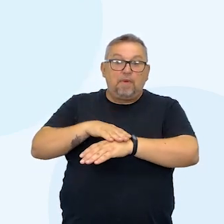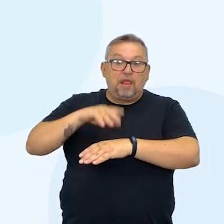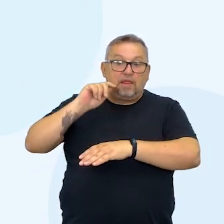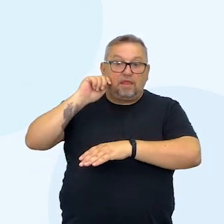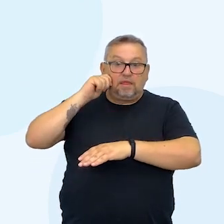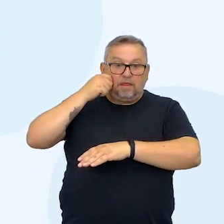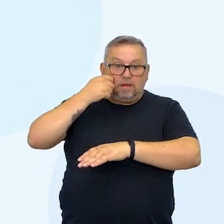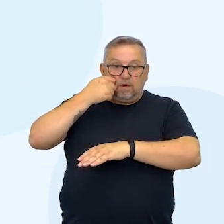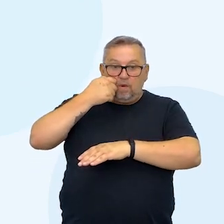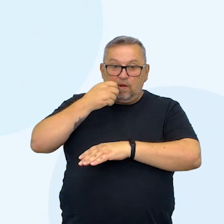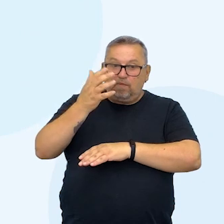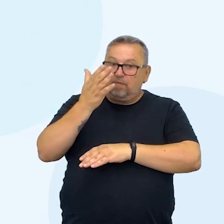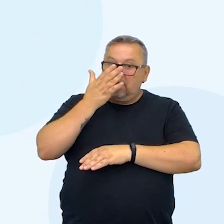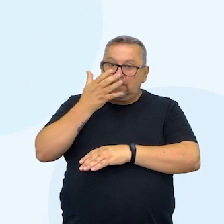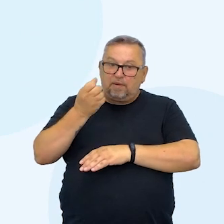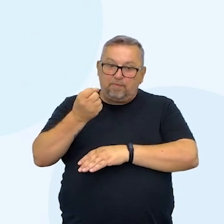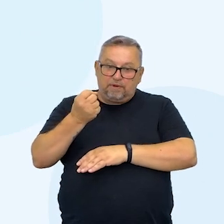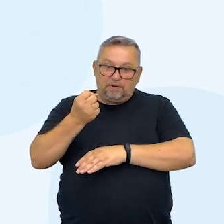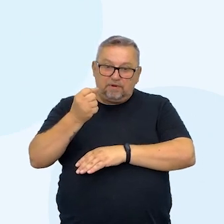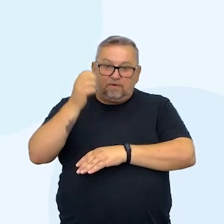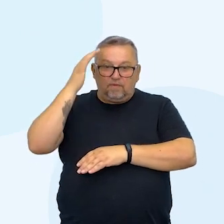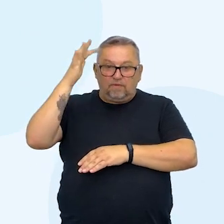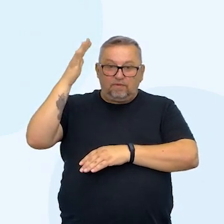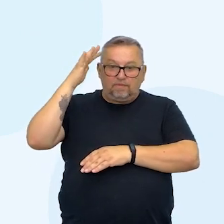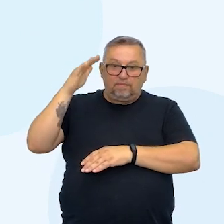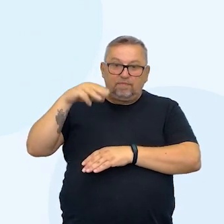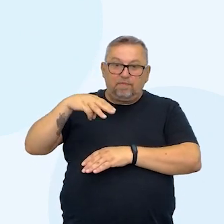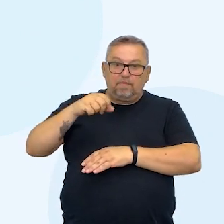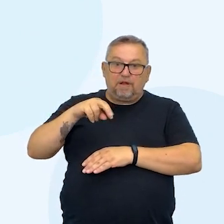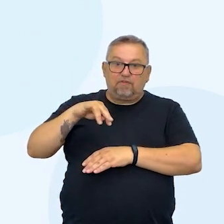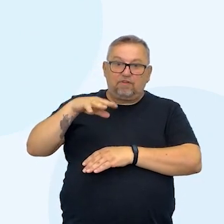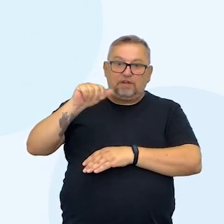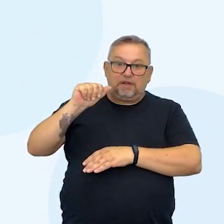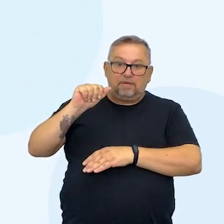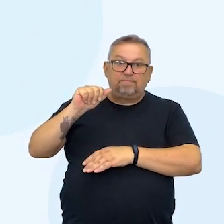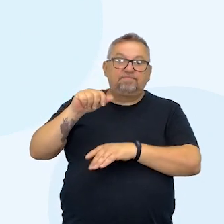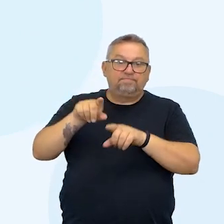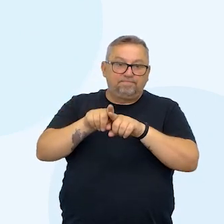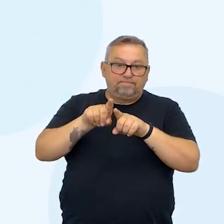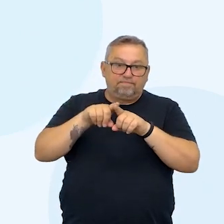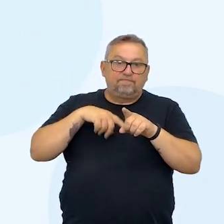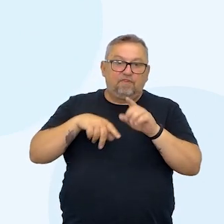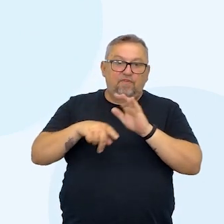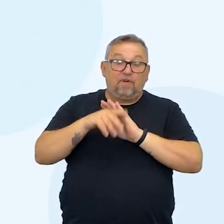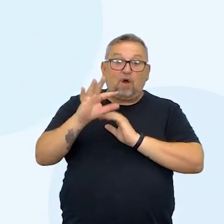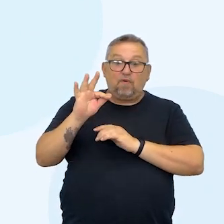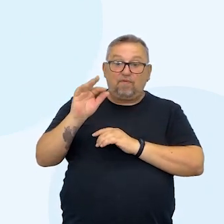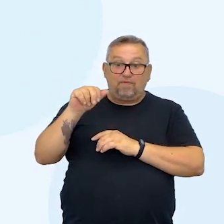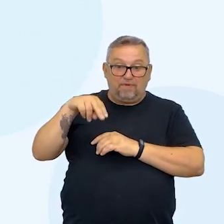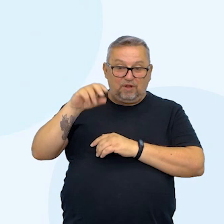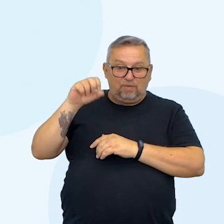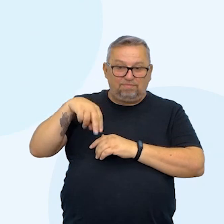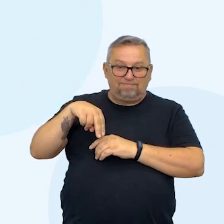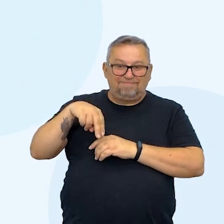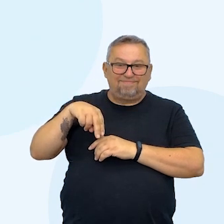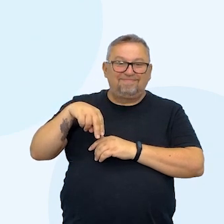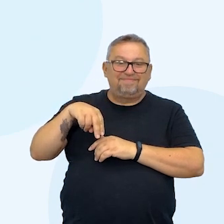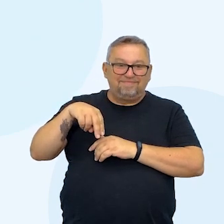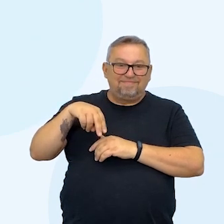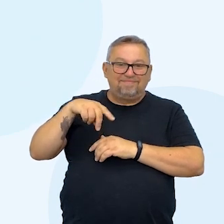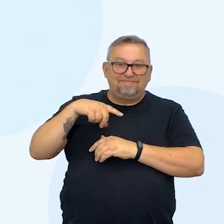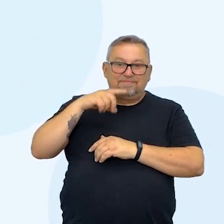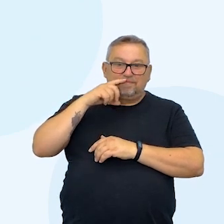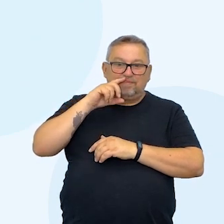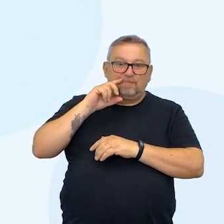Negra, Máscaras Brancas, do filósofo e psicanalista da Martinica, Frantz Fanon. A Martinica é um